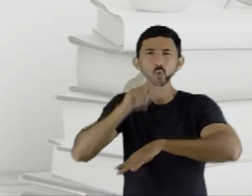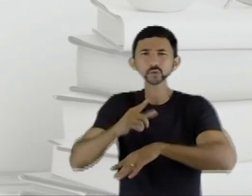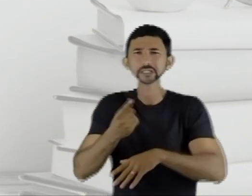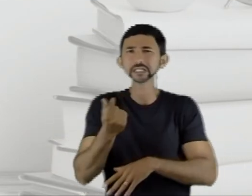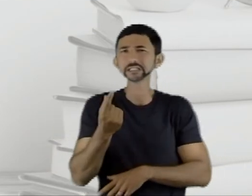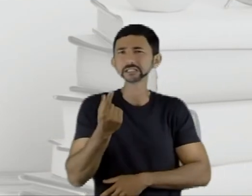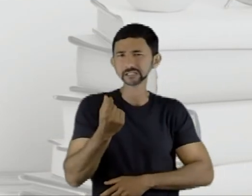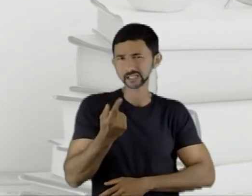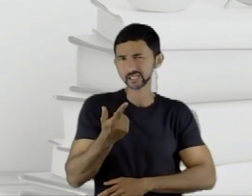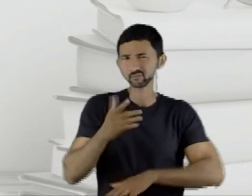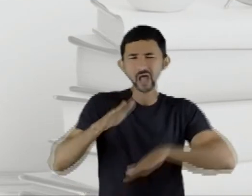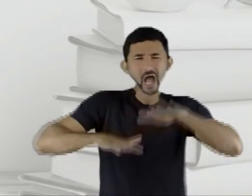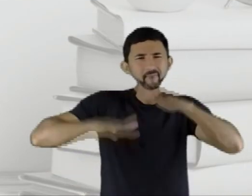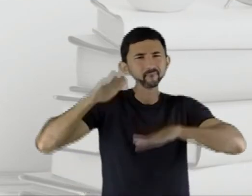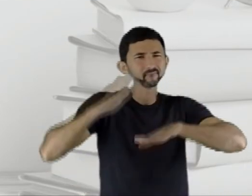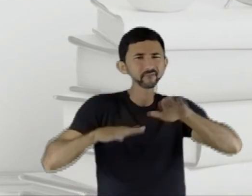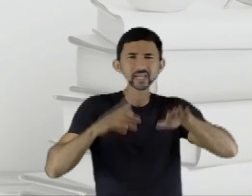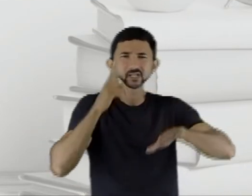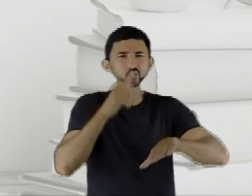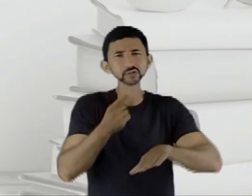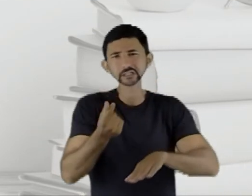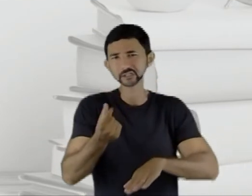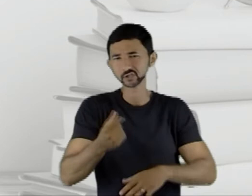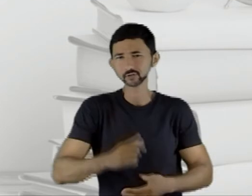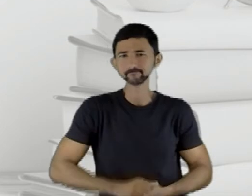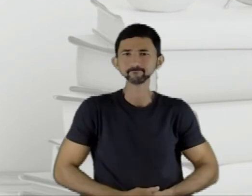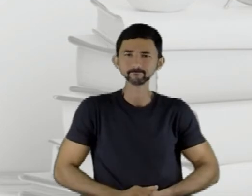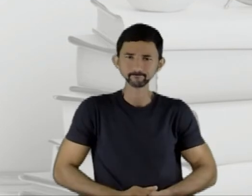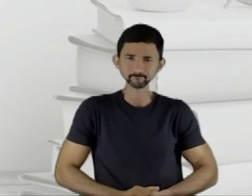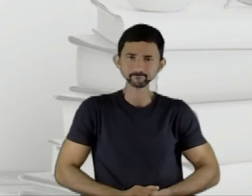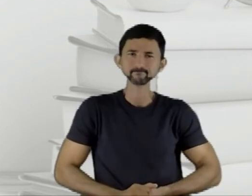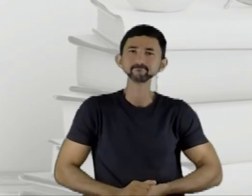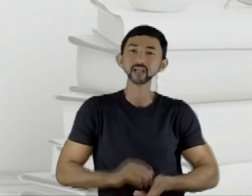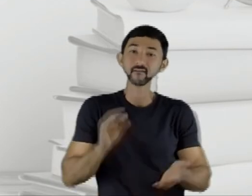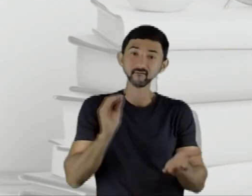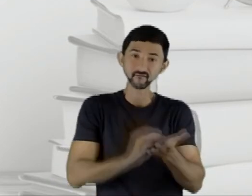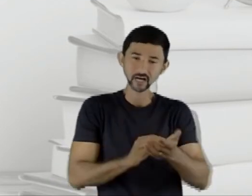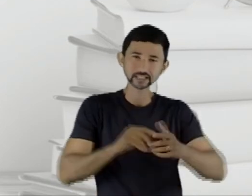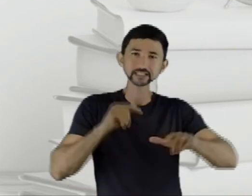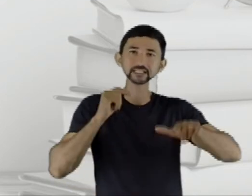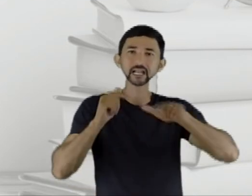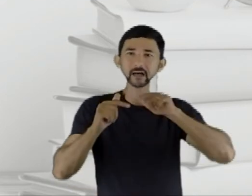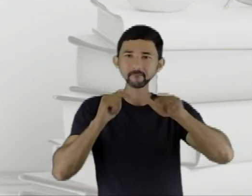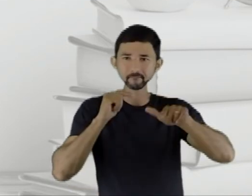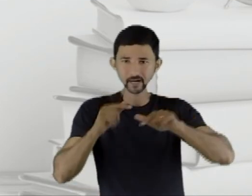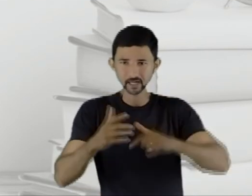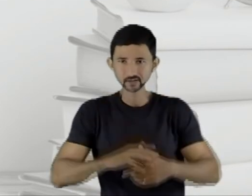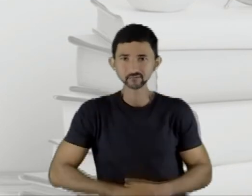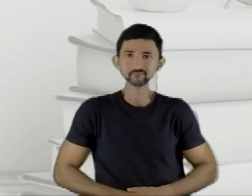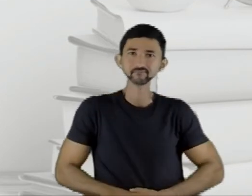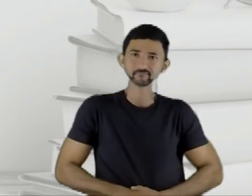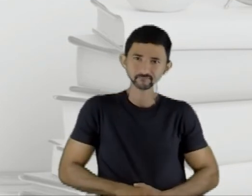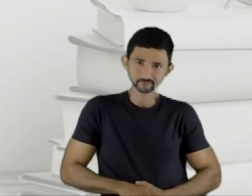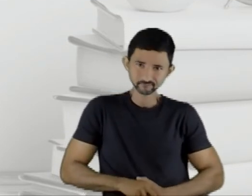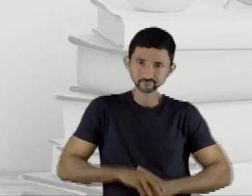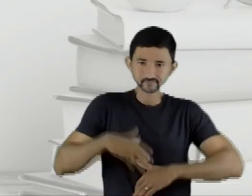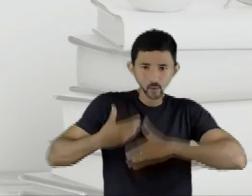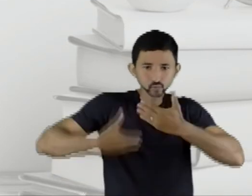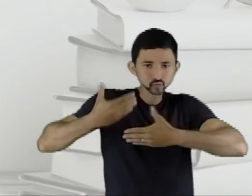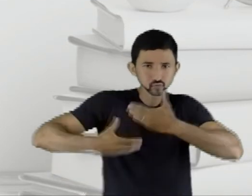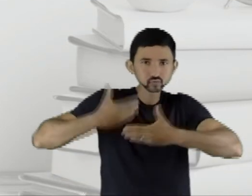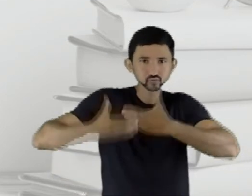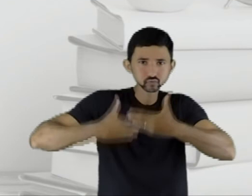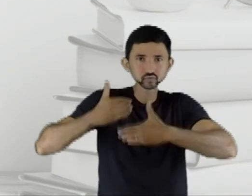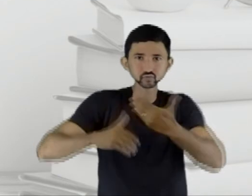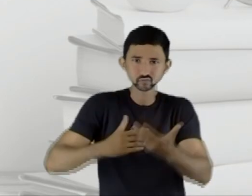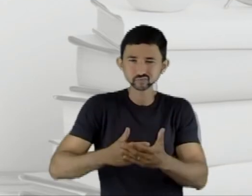ganhar dinheiro nesse momento, gente. O desemprego ele acelerou a questão,